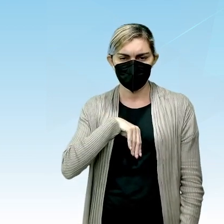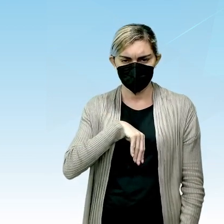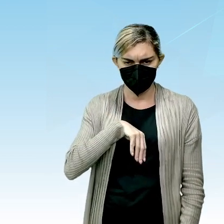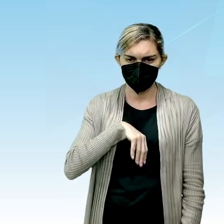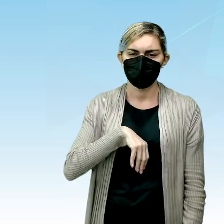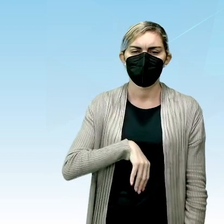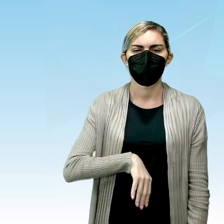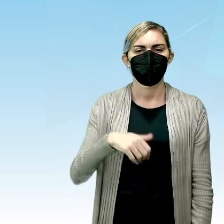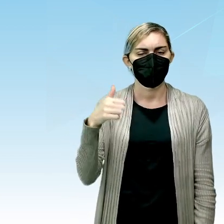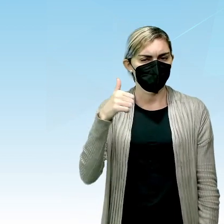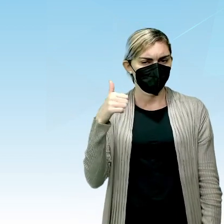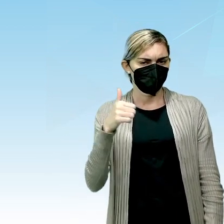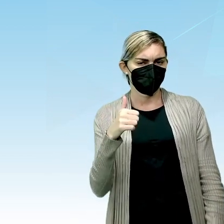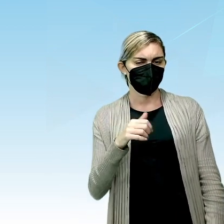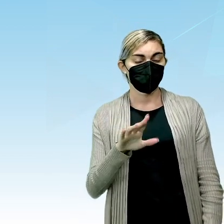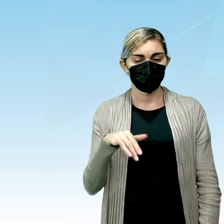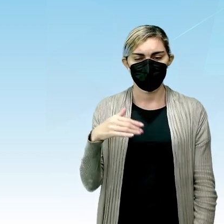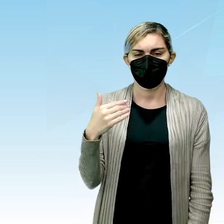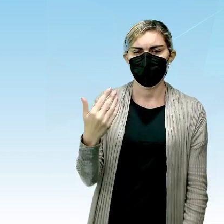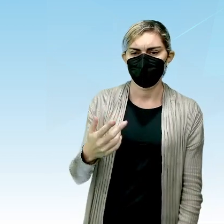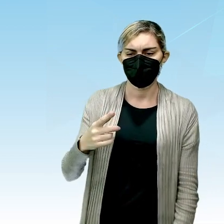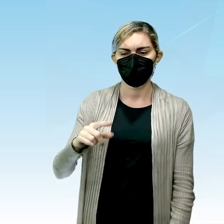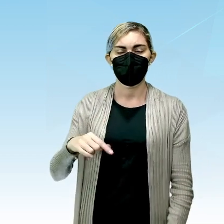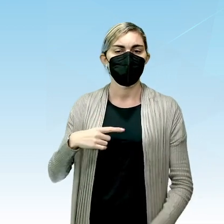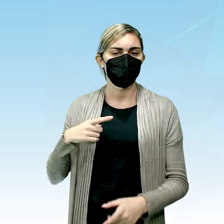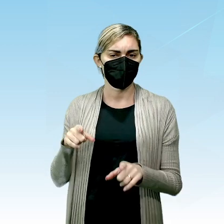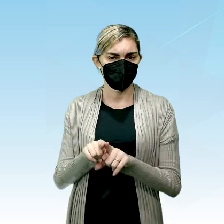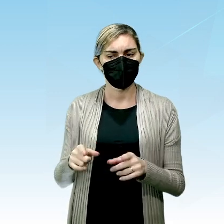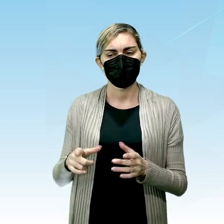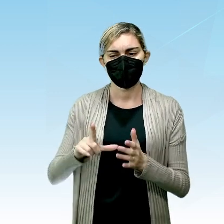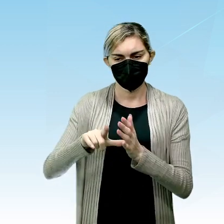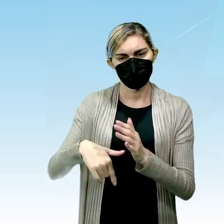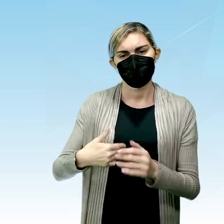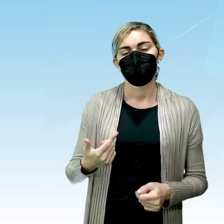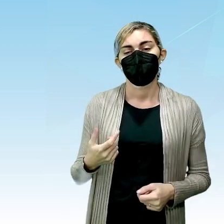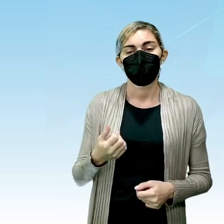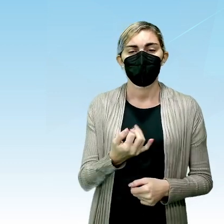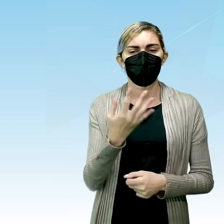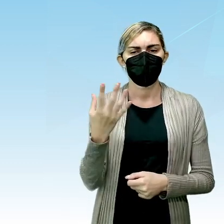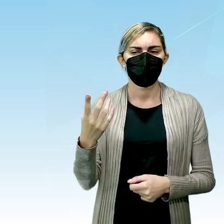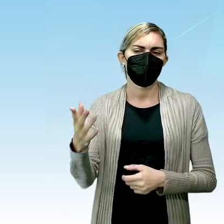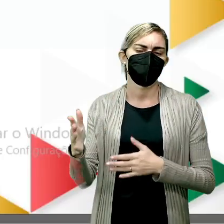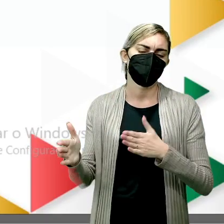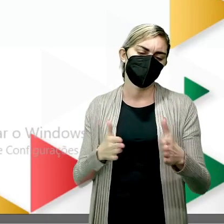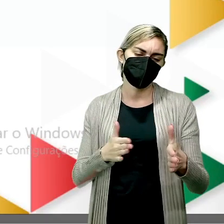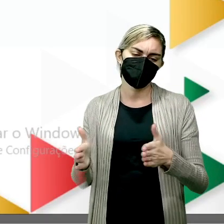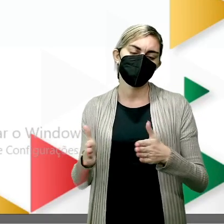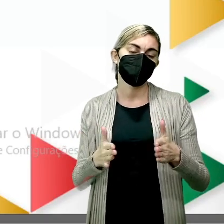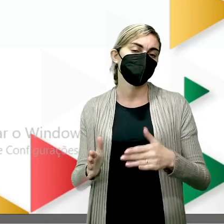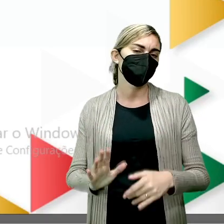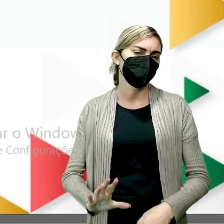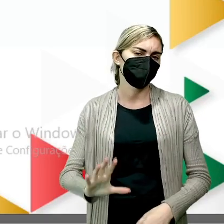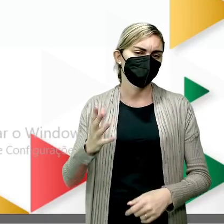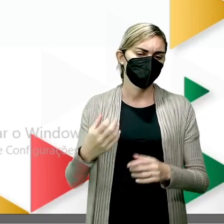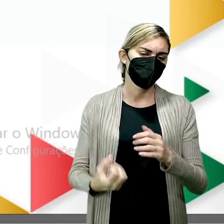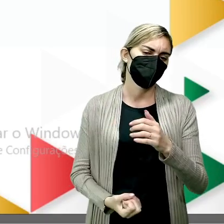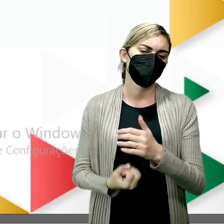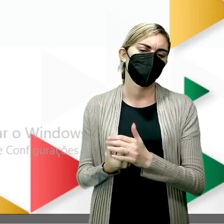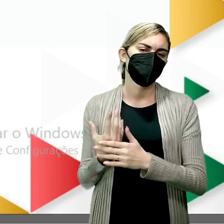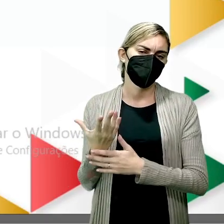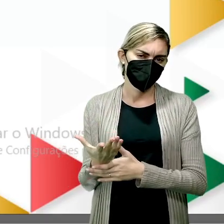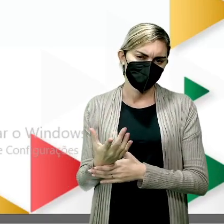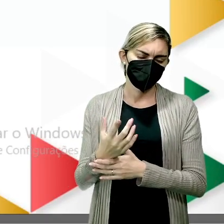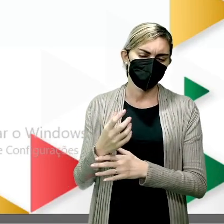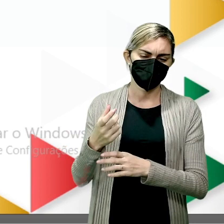e a puberdade precoce feminina. Quando é que ela vai ocorrer? Ela vai surgir justamente